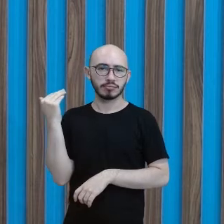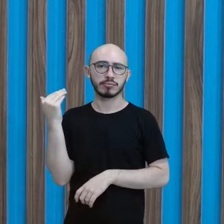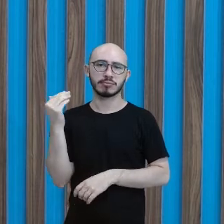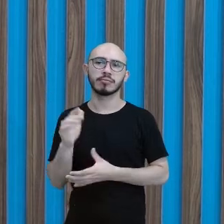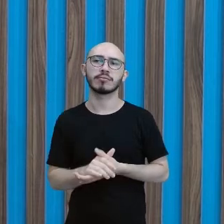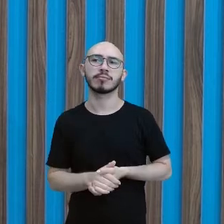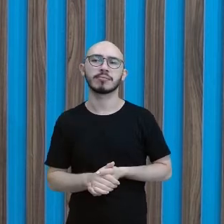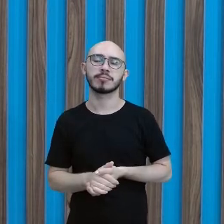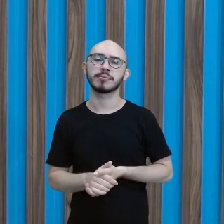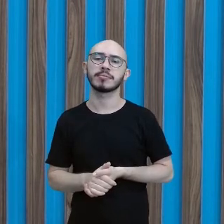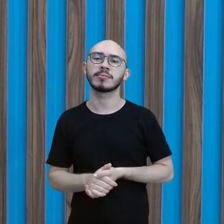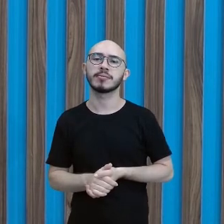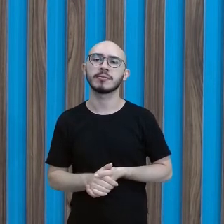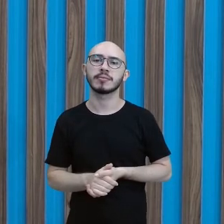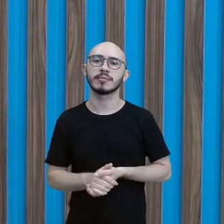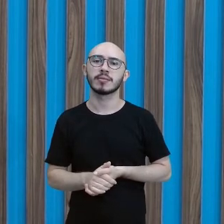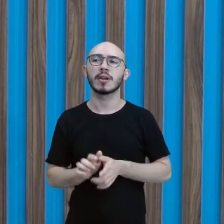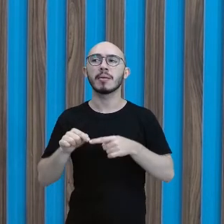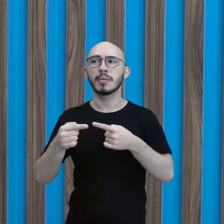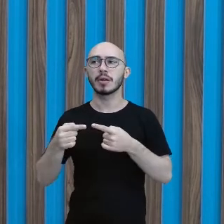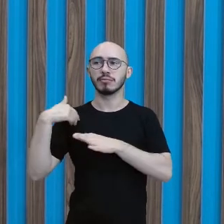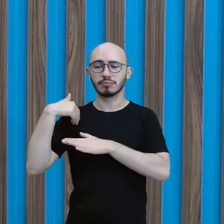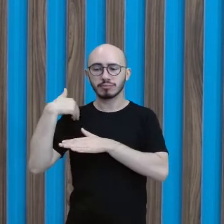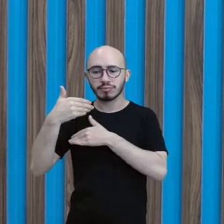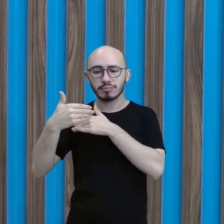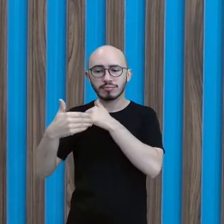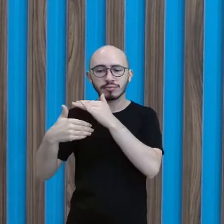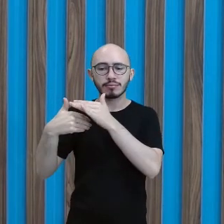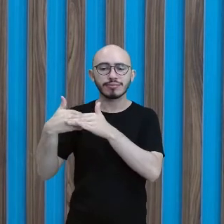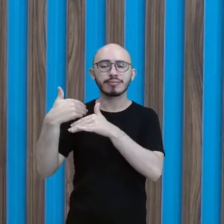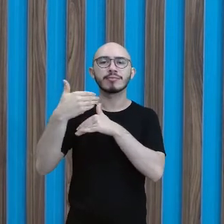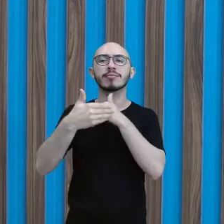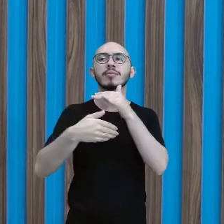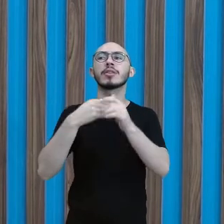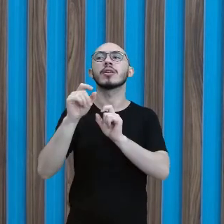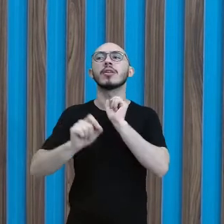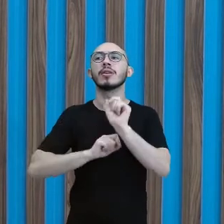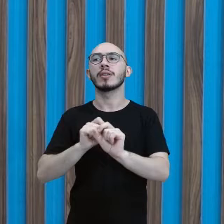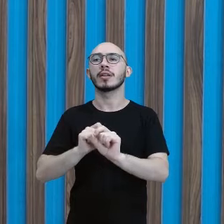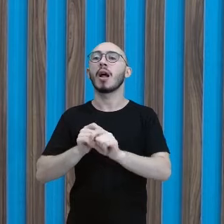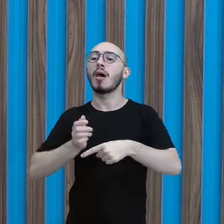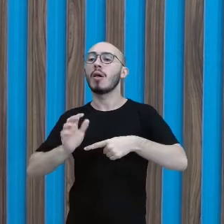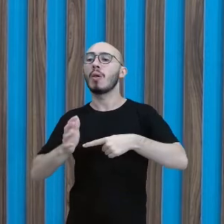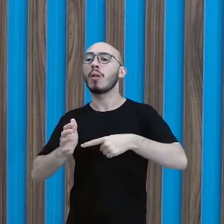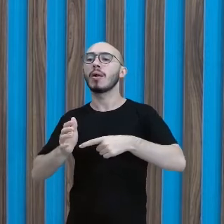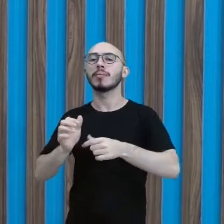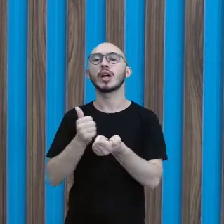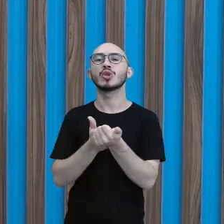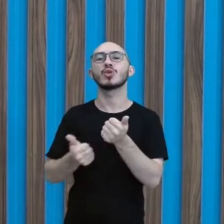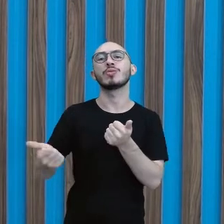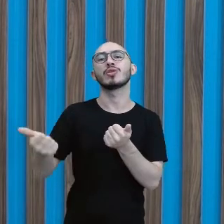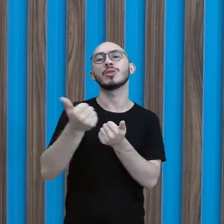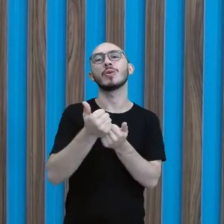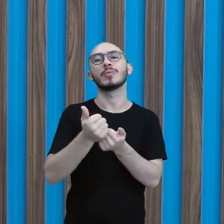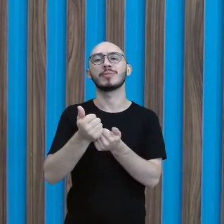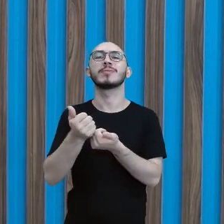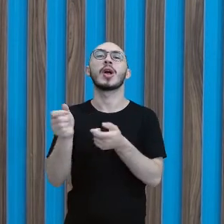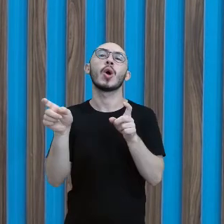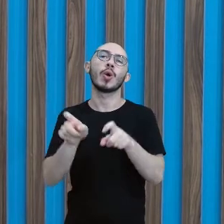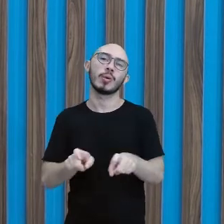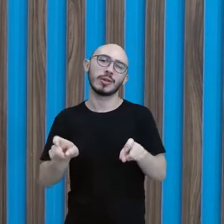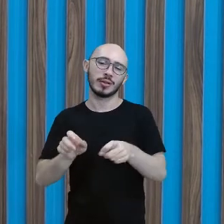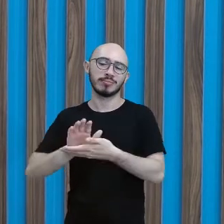datilografada, né? Com o passar do tempo, né, essas máquinas elas foram substituídas pelos computadores, né? Então, inventou o